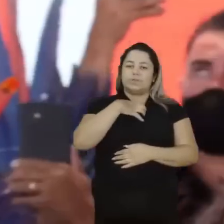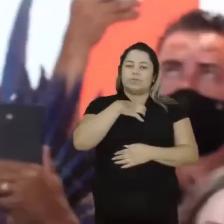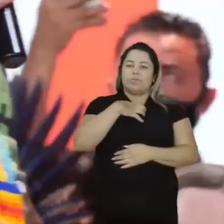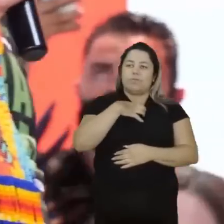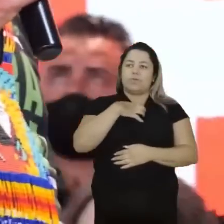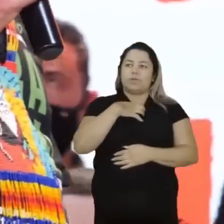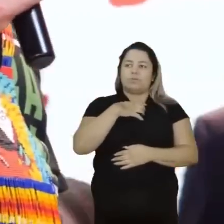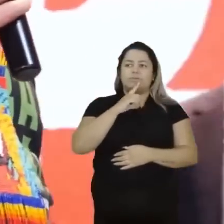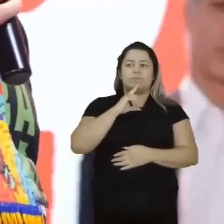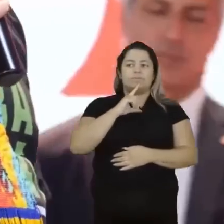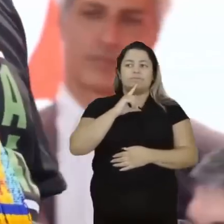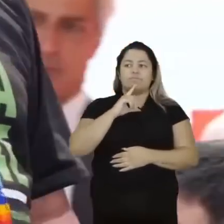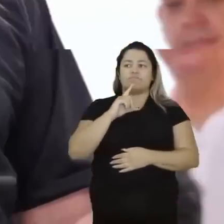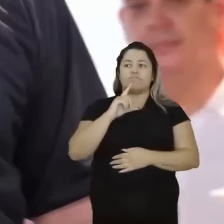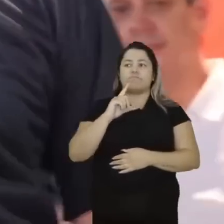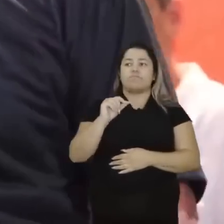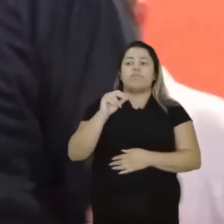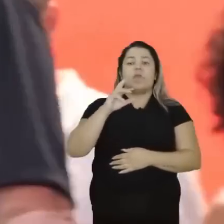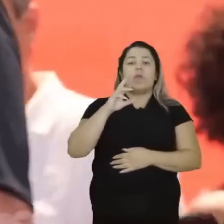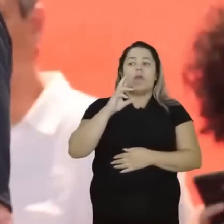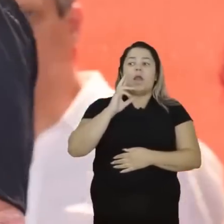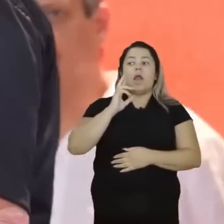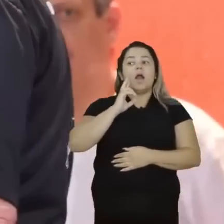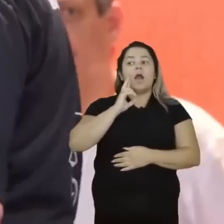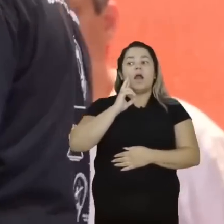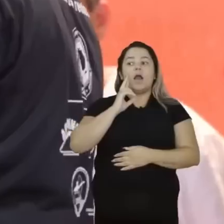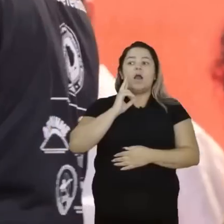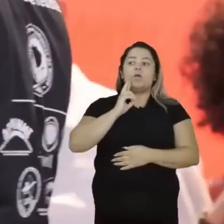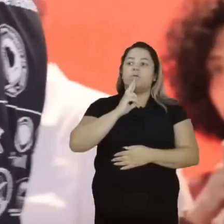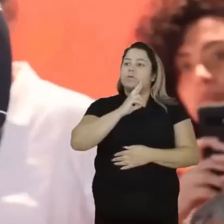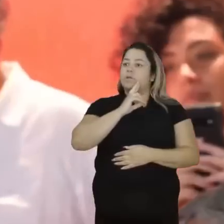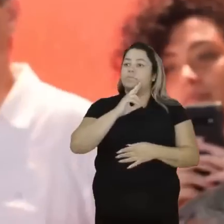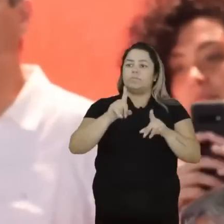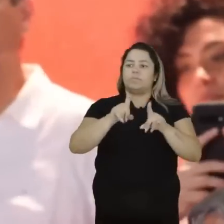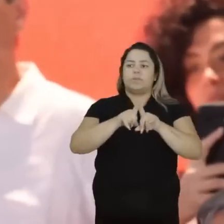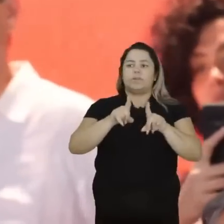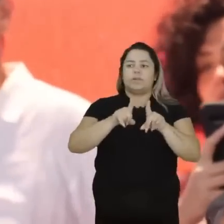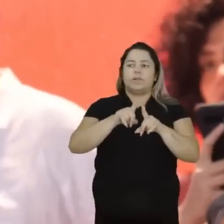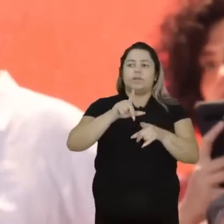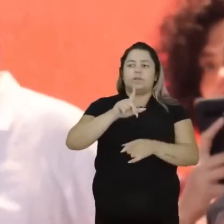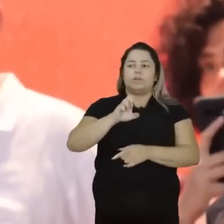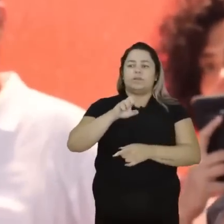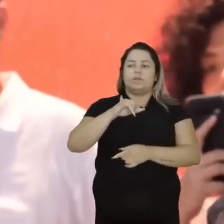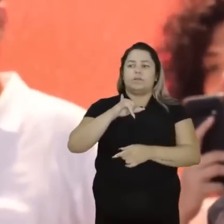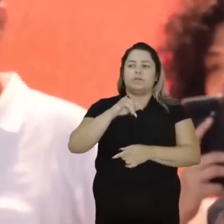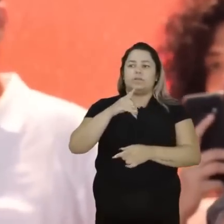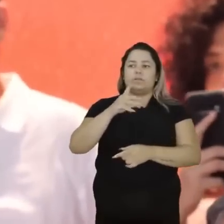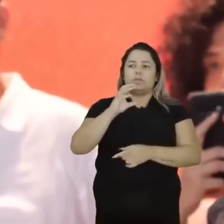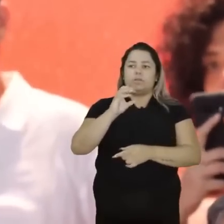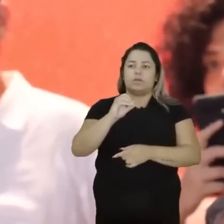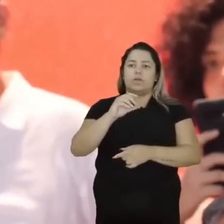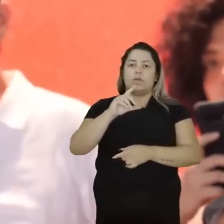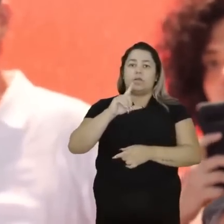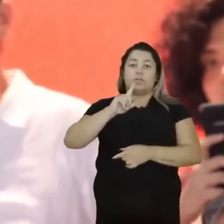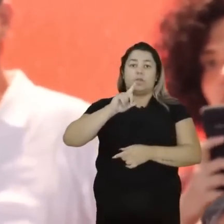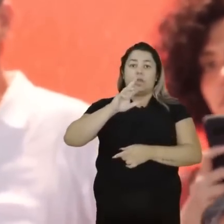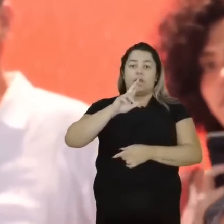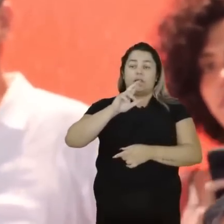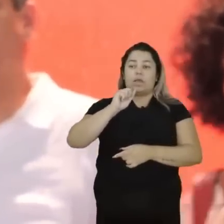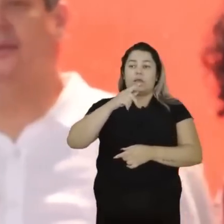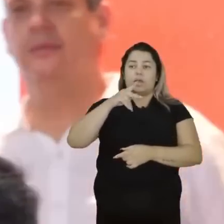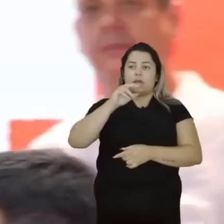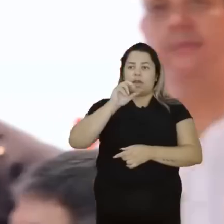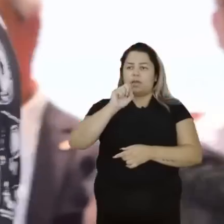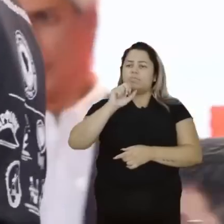fui a Roraima na legalização da Raposa Serra do Sol.